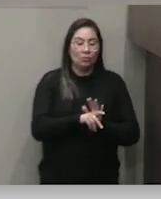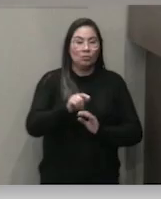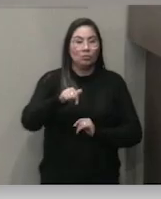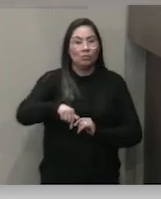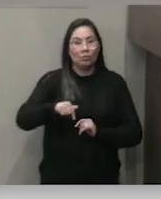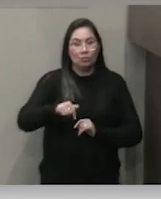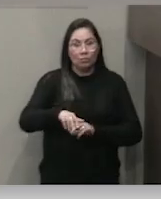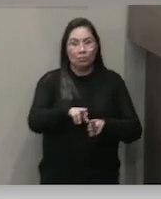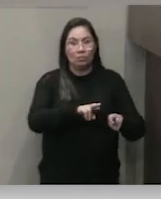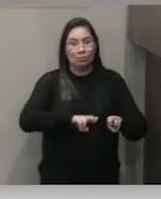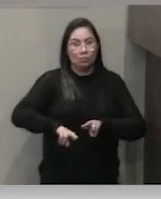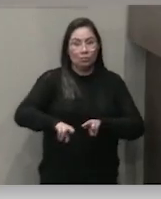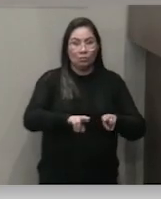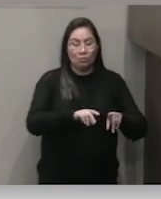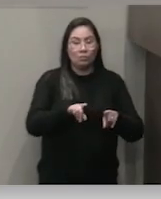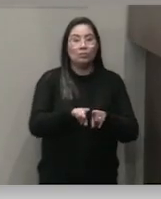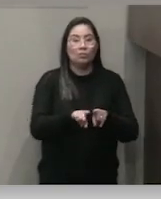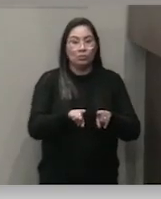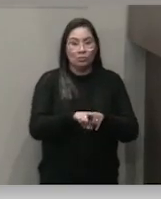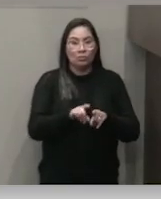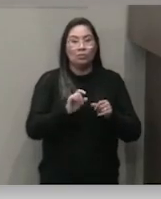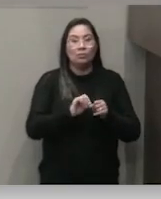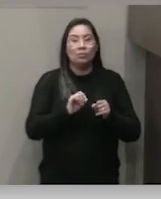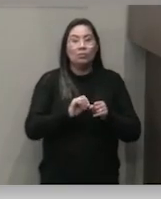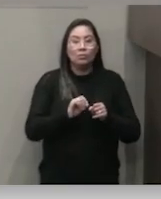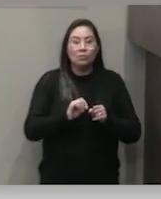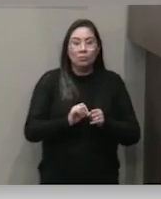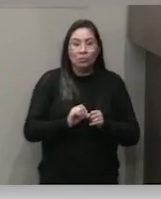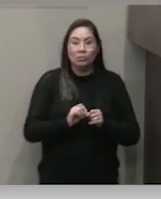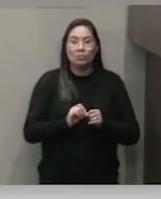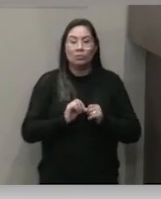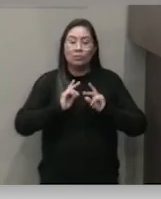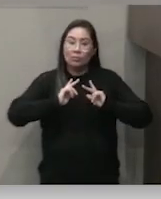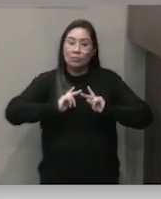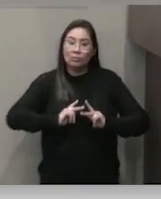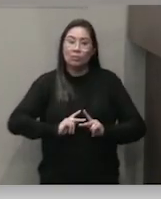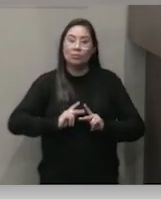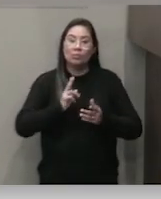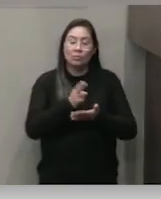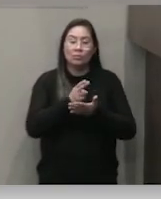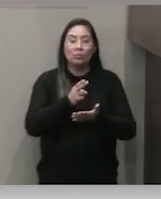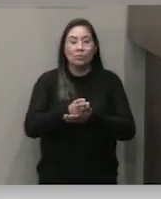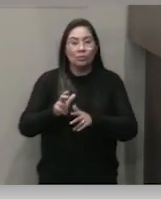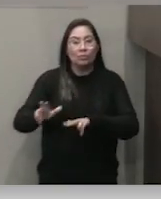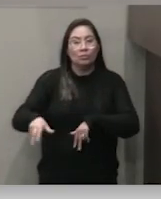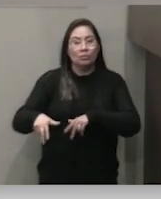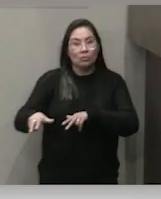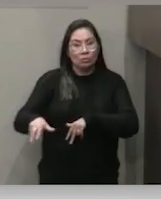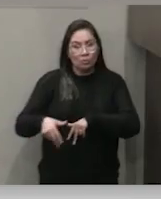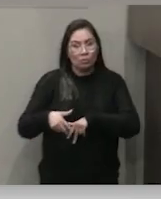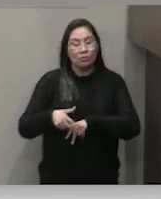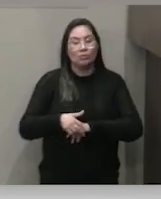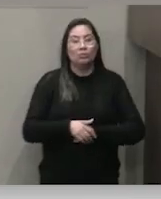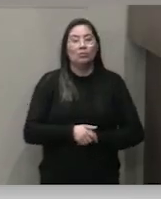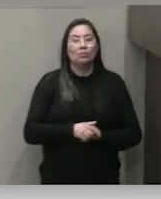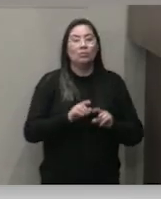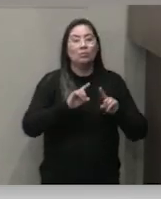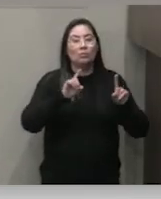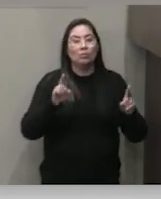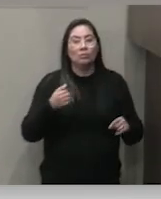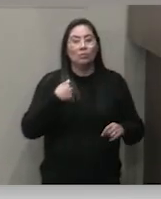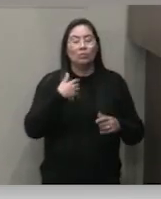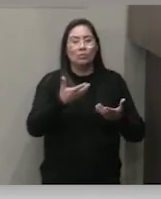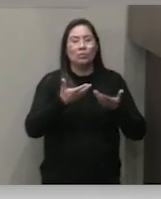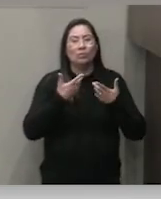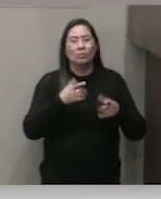vereador Gilmar. E também, inclusive, fazer a manutenção para que as pessoas continuem no campo, né, aqui do nosso interior. Mas eu